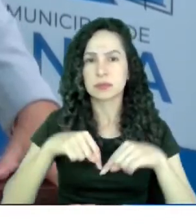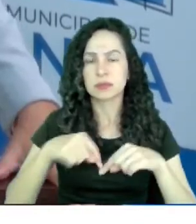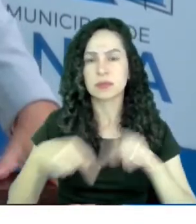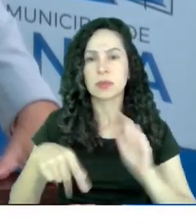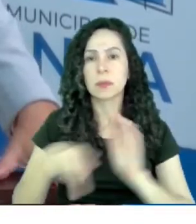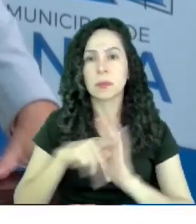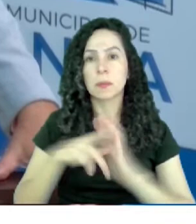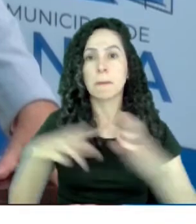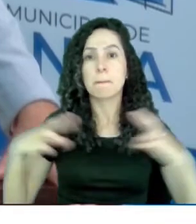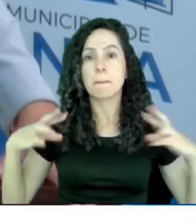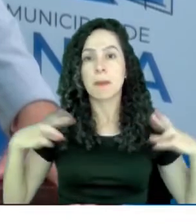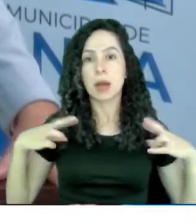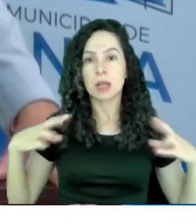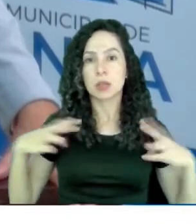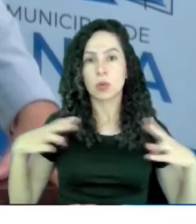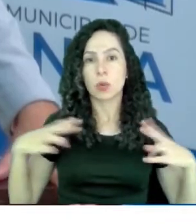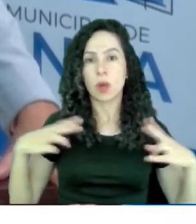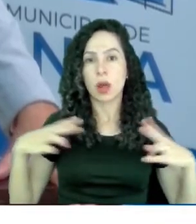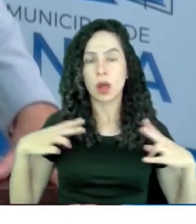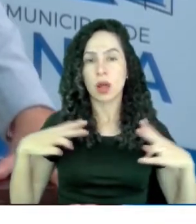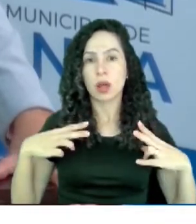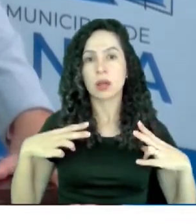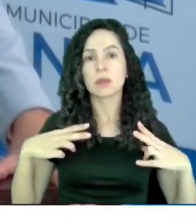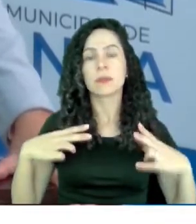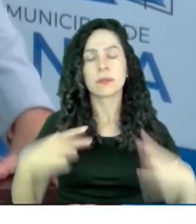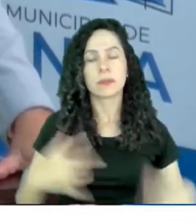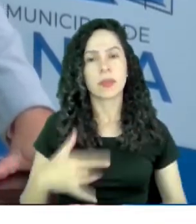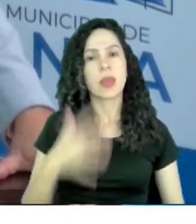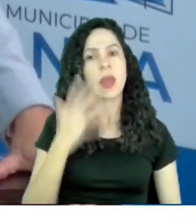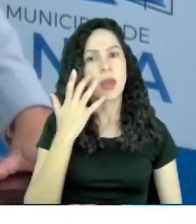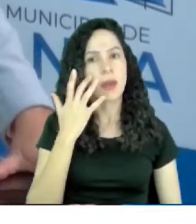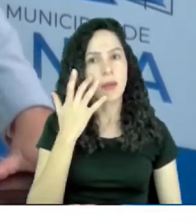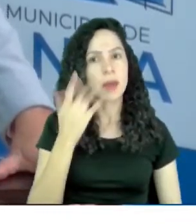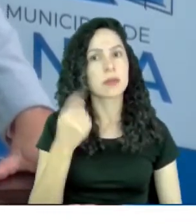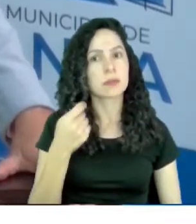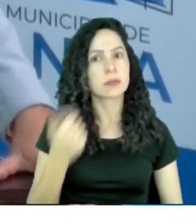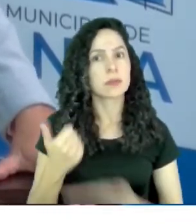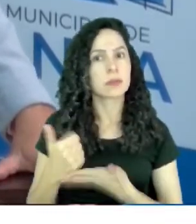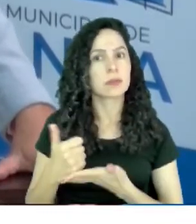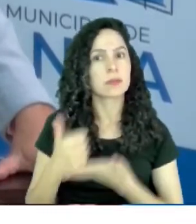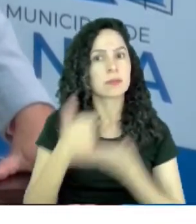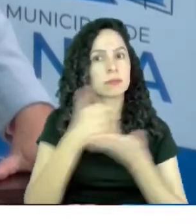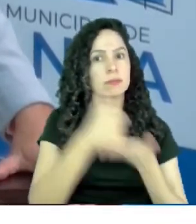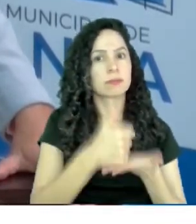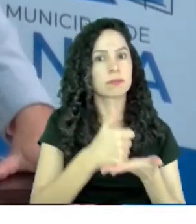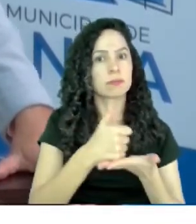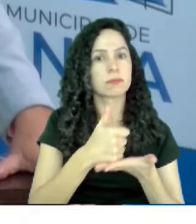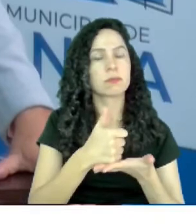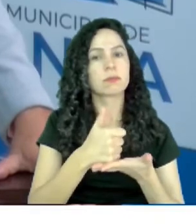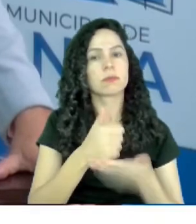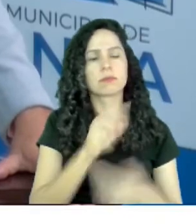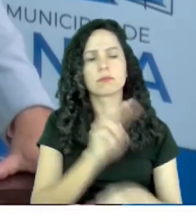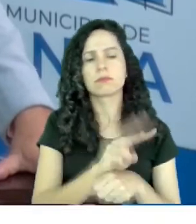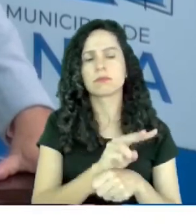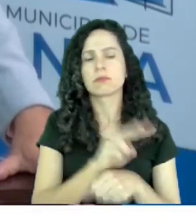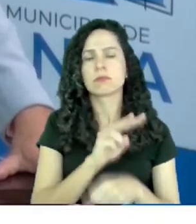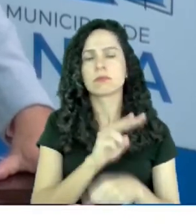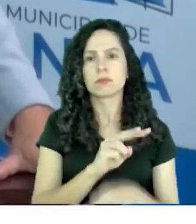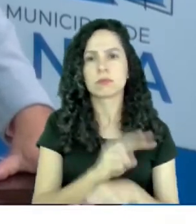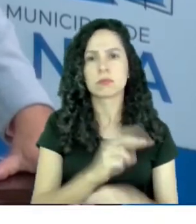particulares. Eu acho que nós precisamos de um reforço, que faça uma força-tarefa aí, a gente